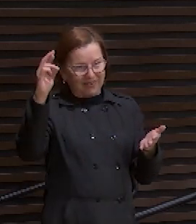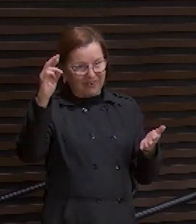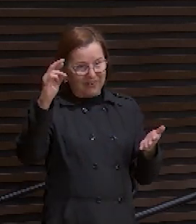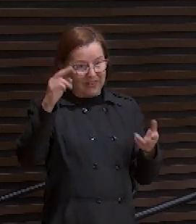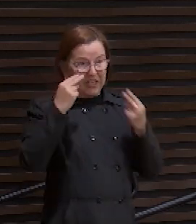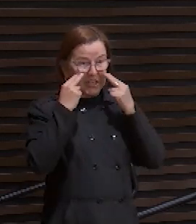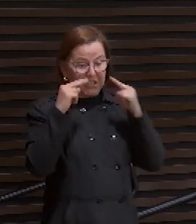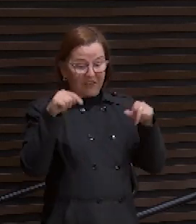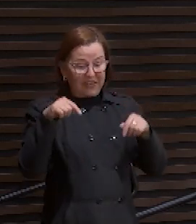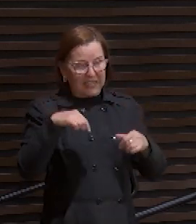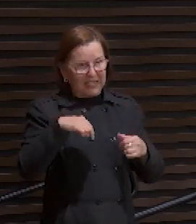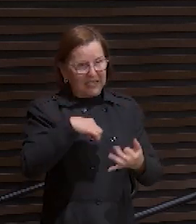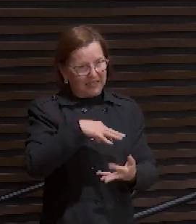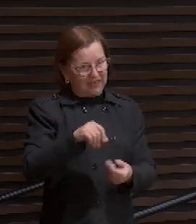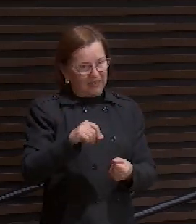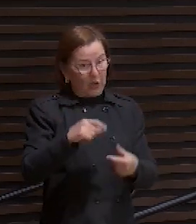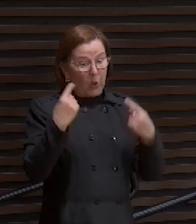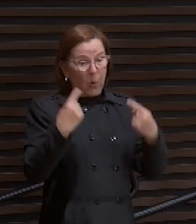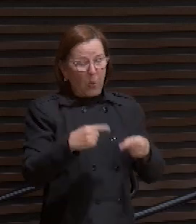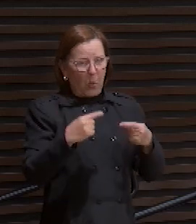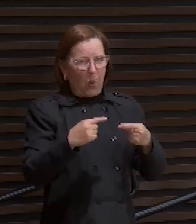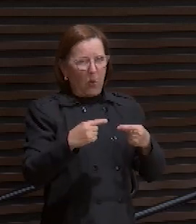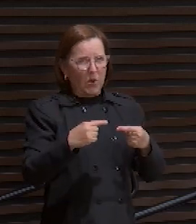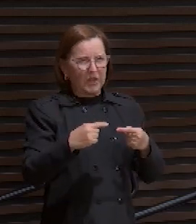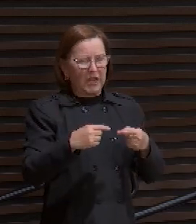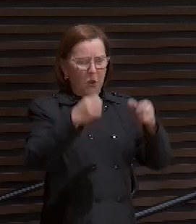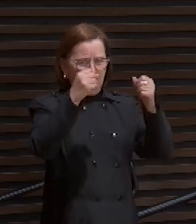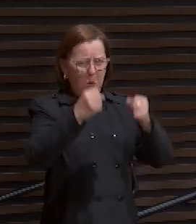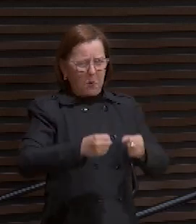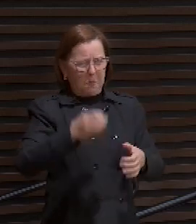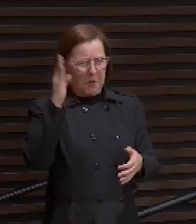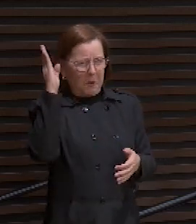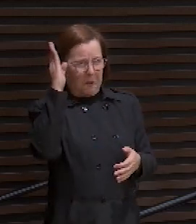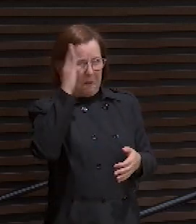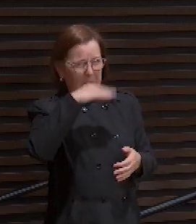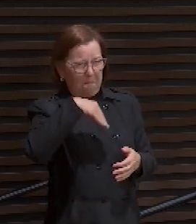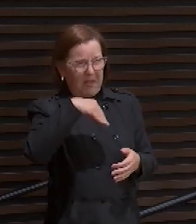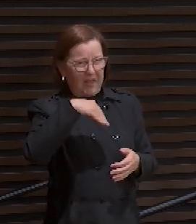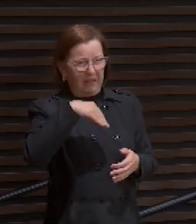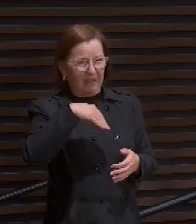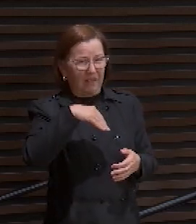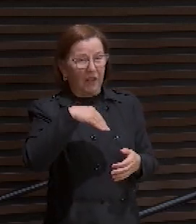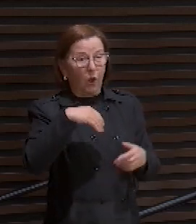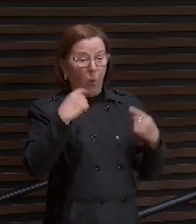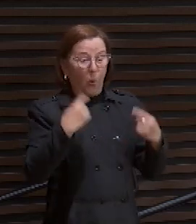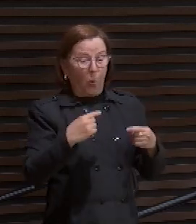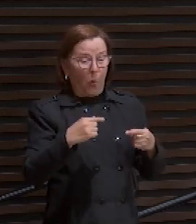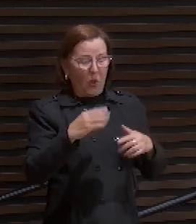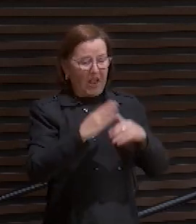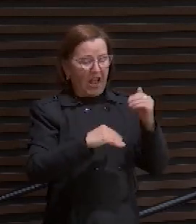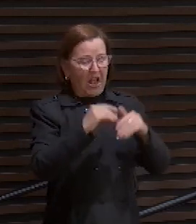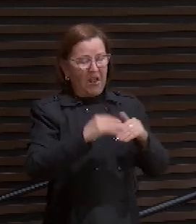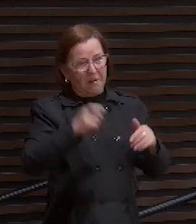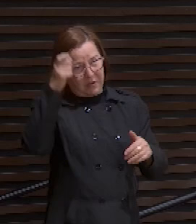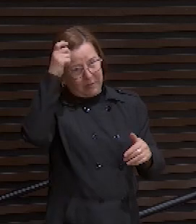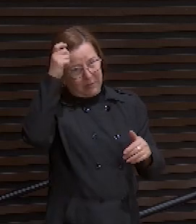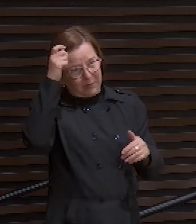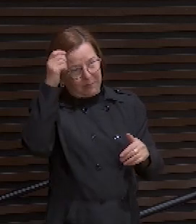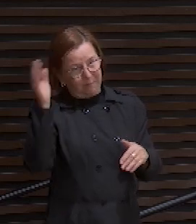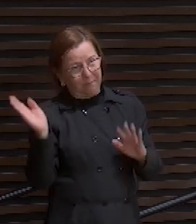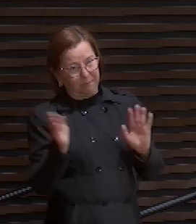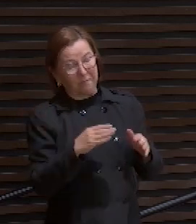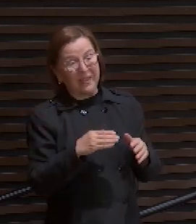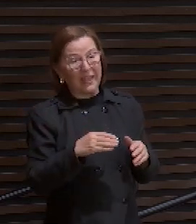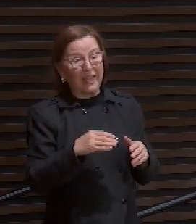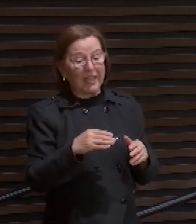terra contra as potestades do ar, contra as obras de Satanás. E o santíssimo